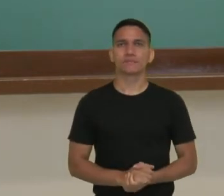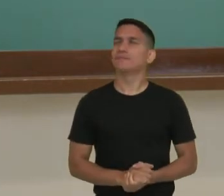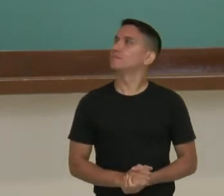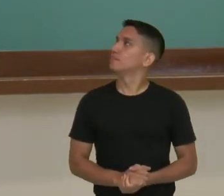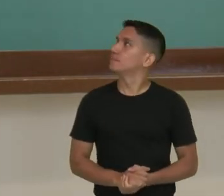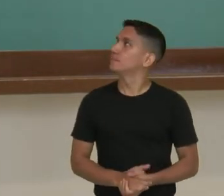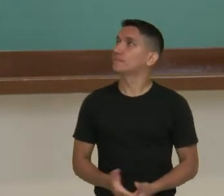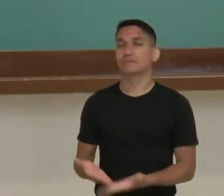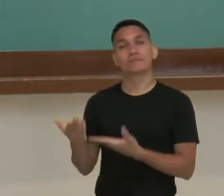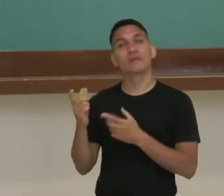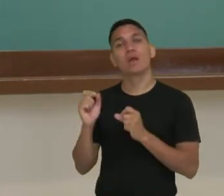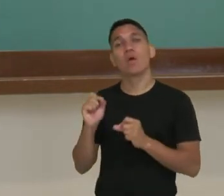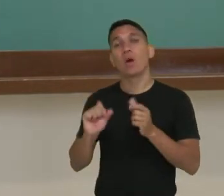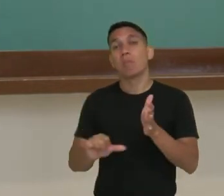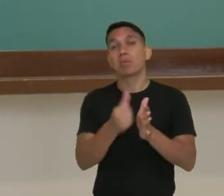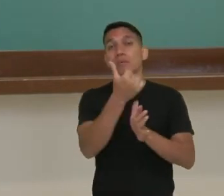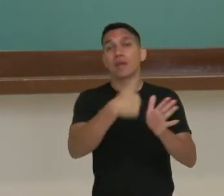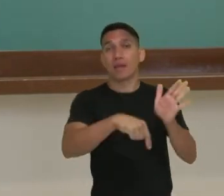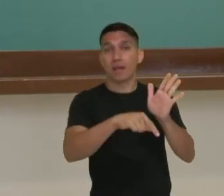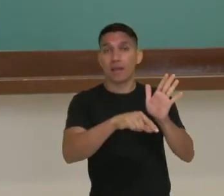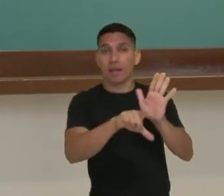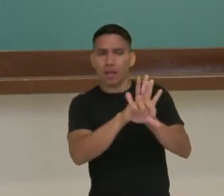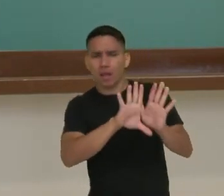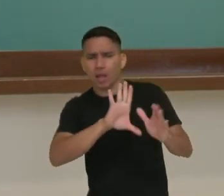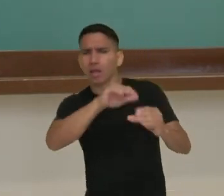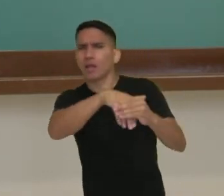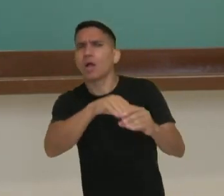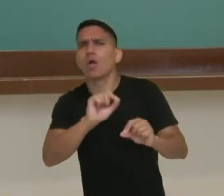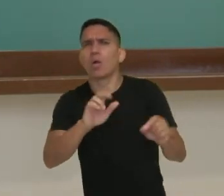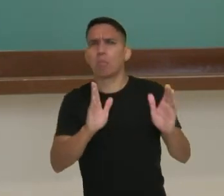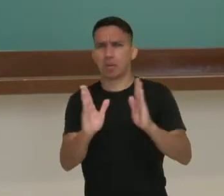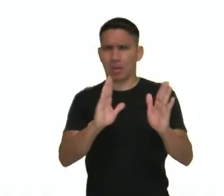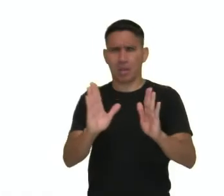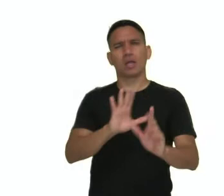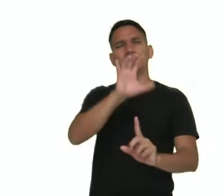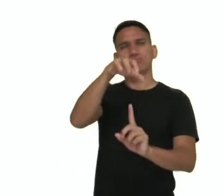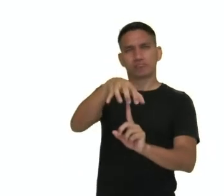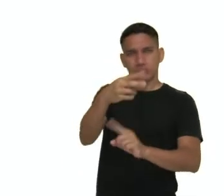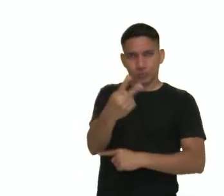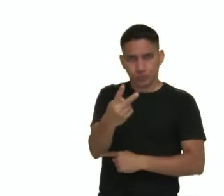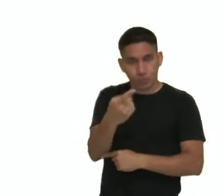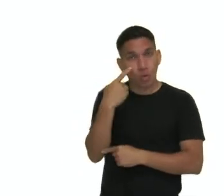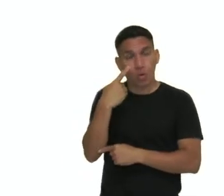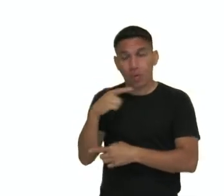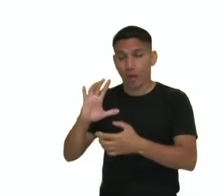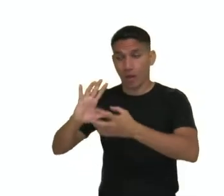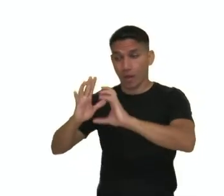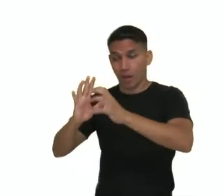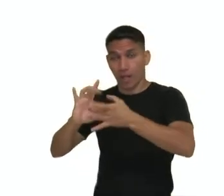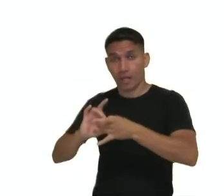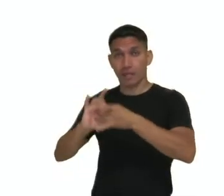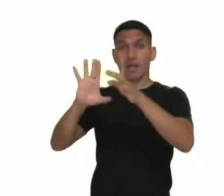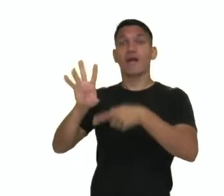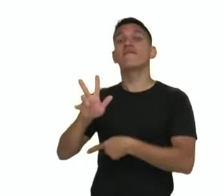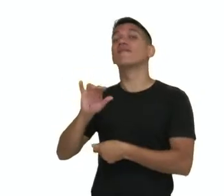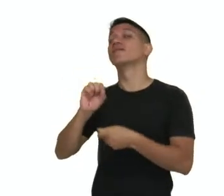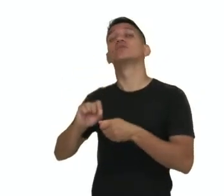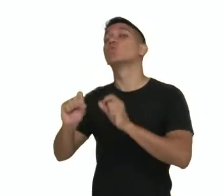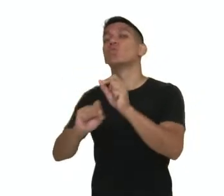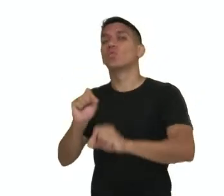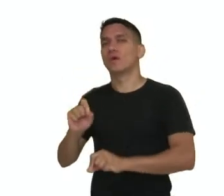Bom, já nas primeiras eleições legislativas do Segundo Reinado, os liberais, eles vão fazer o seguinte, eles vão